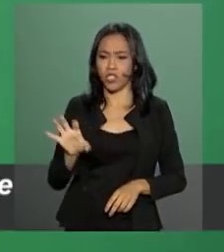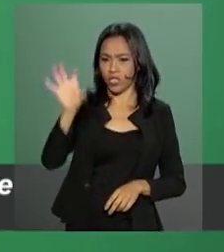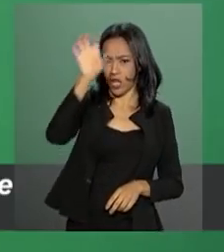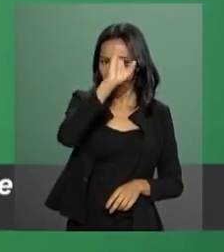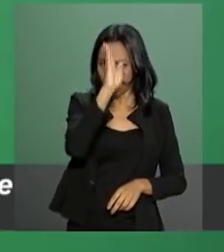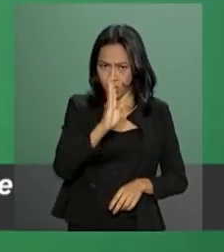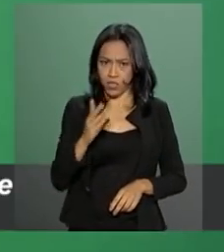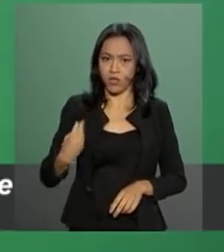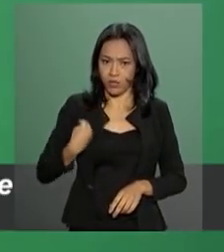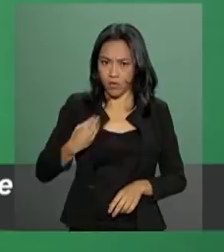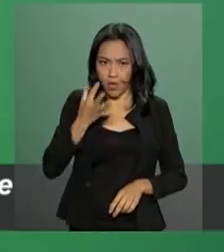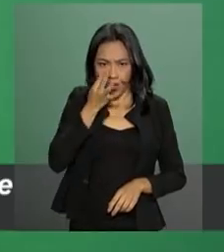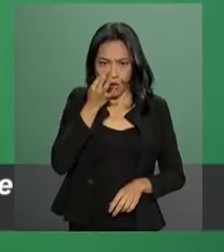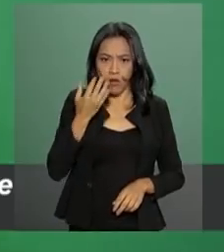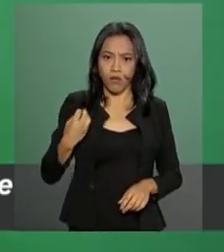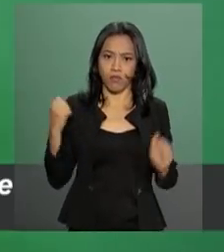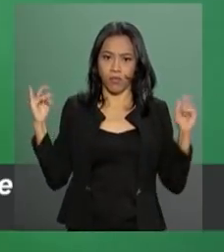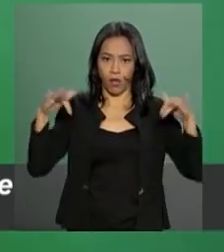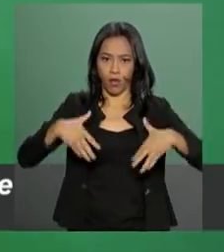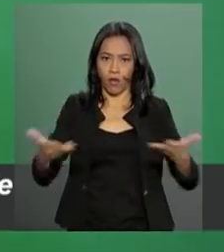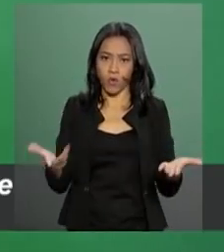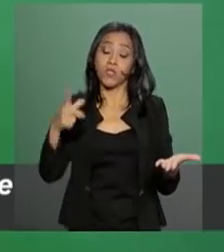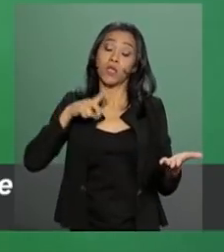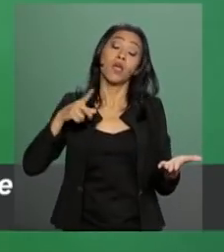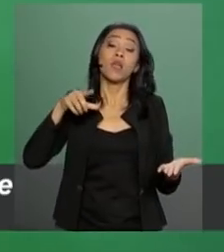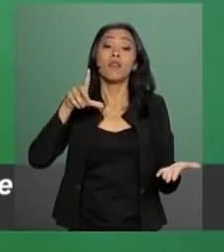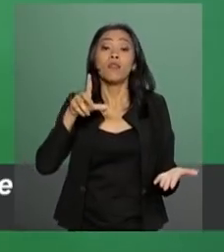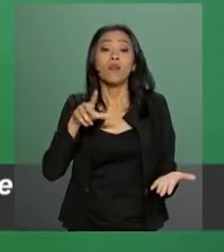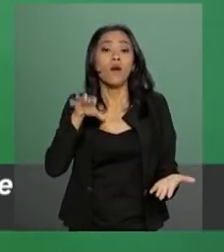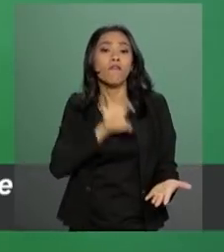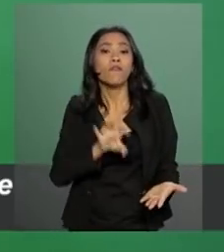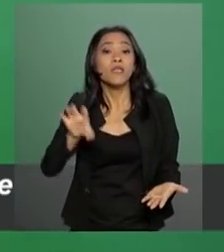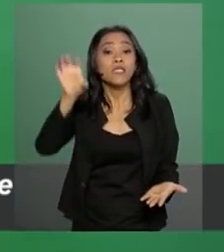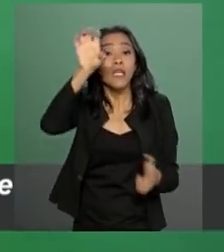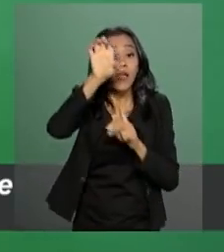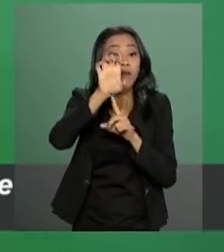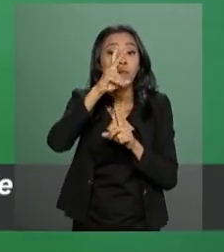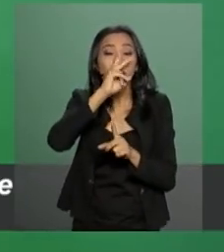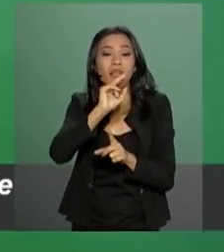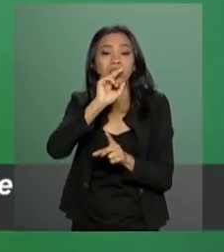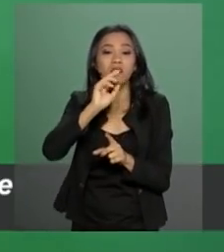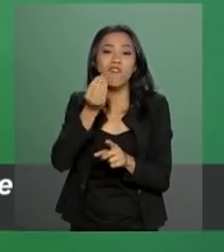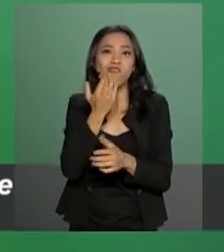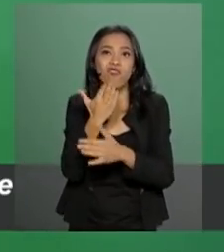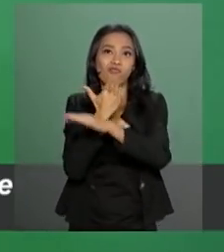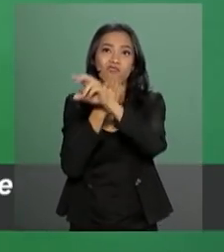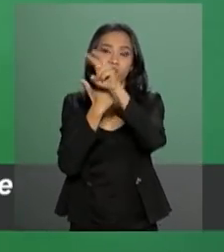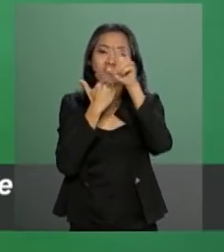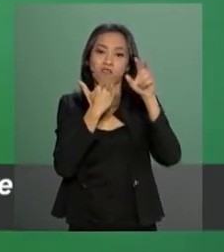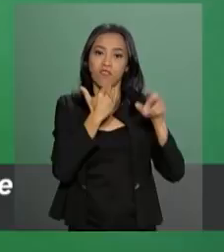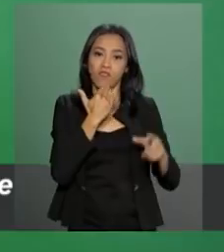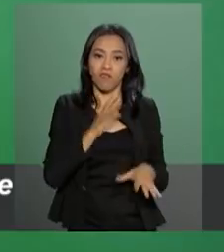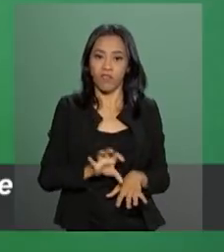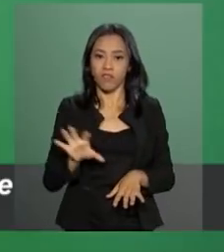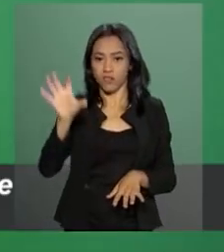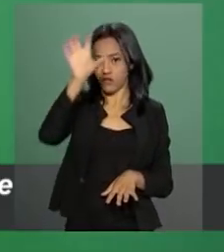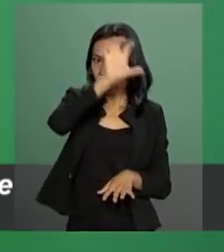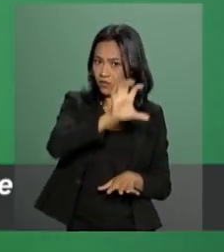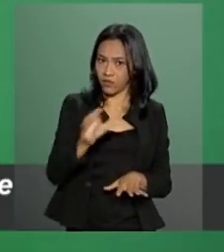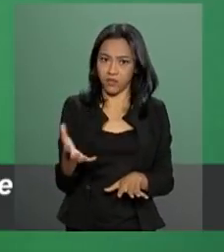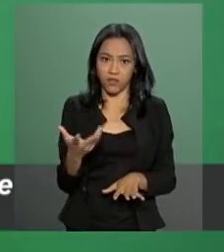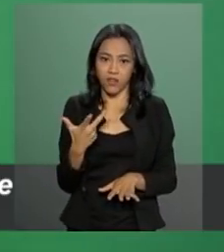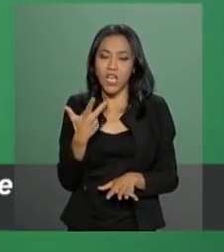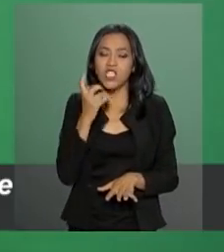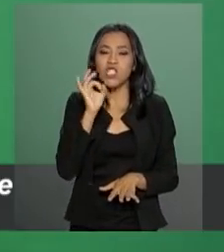vários municípios brasileiros nós temos aqui uma federação digamos assim de pé quebrado na federação nossa é uma federação